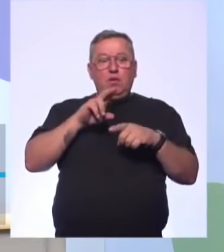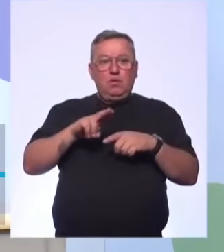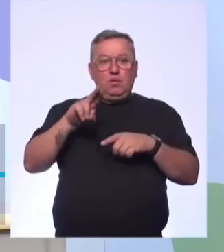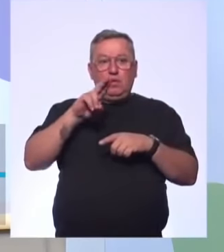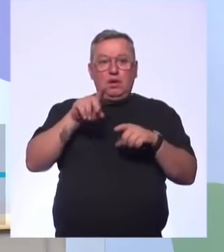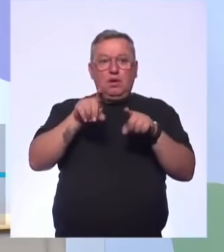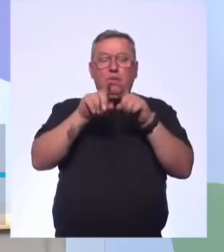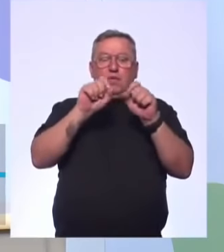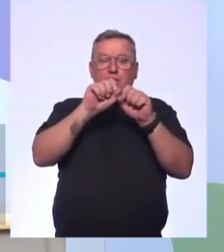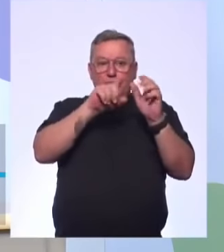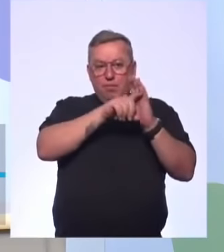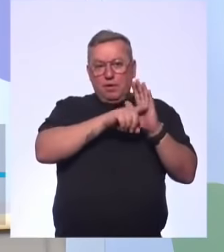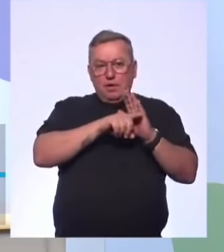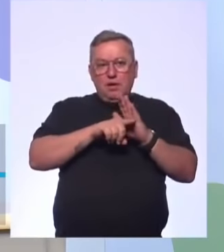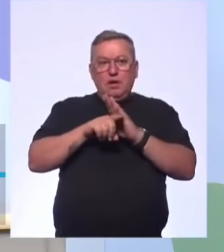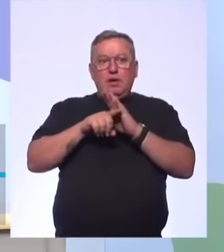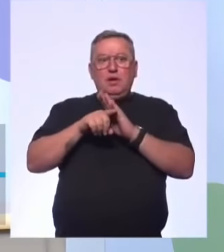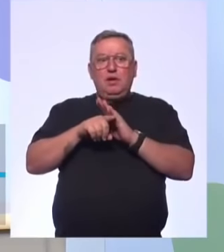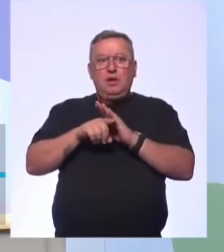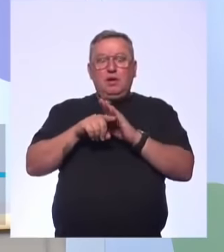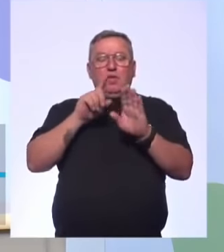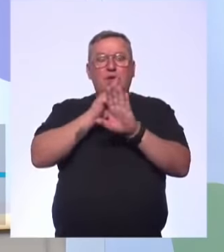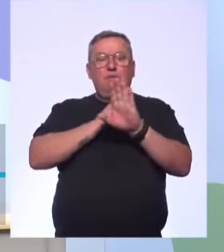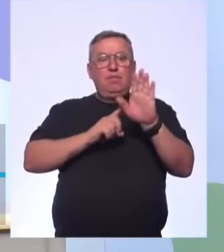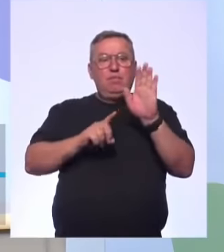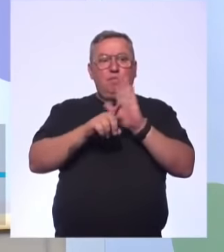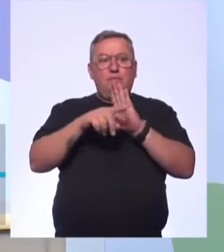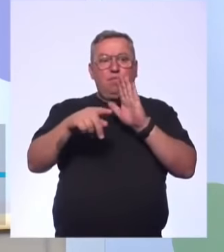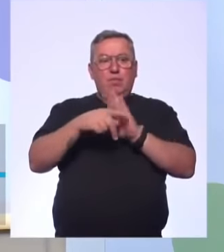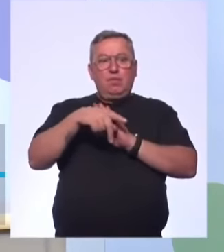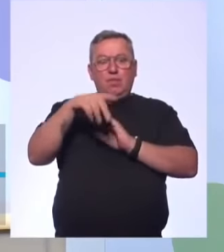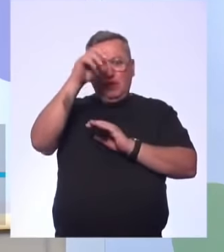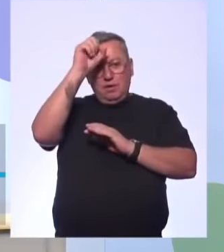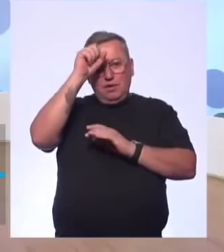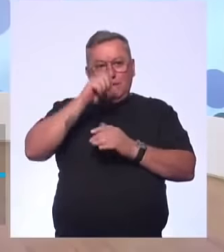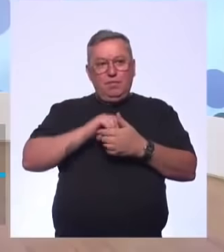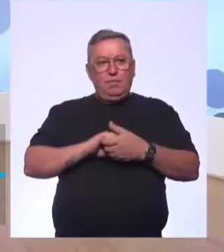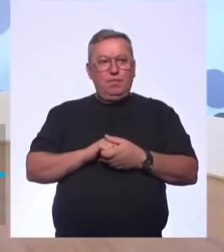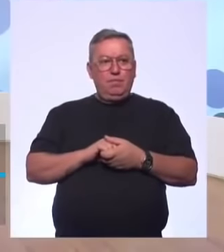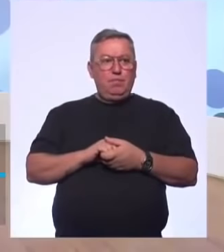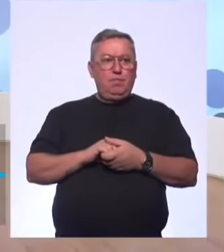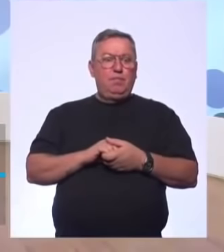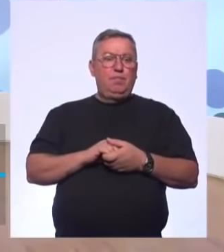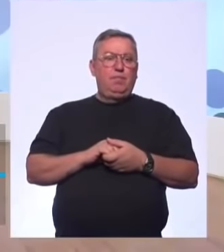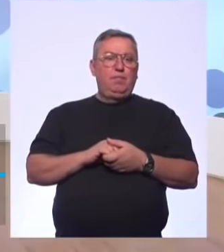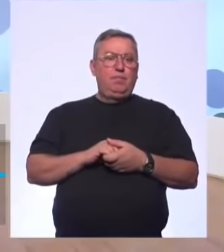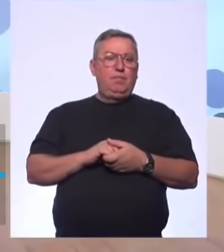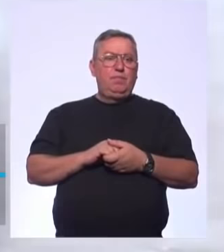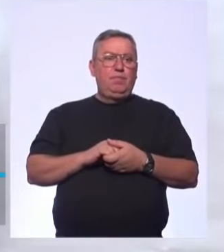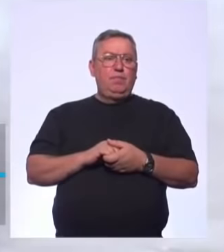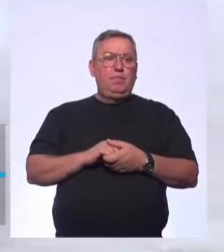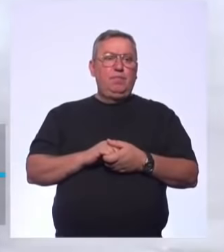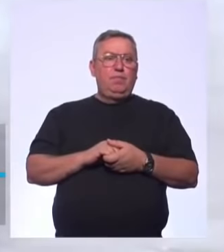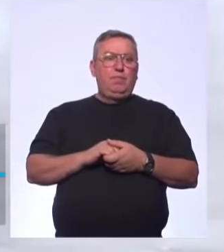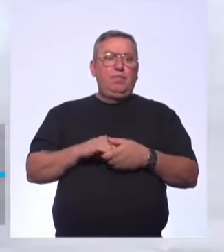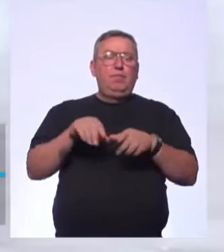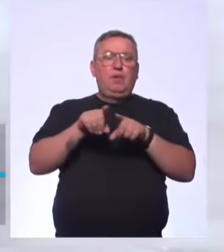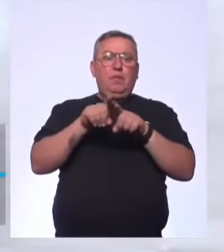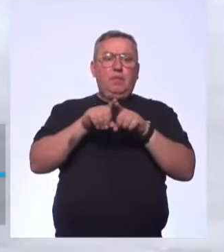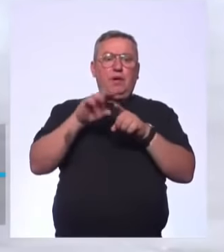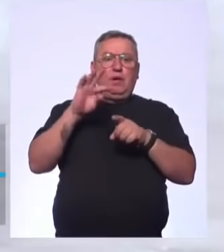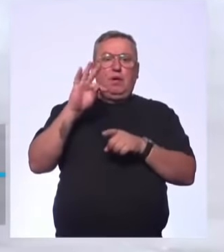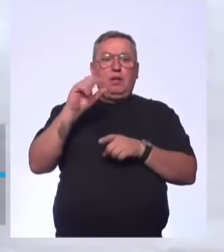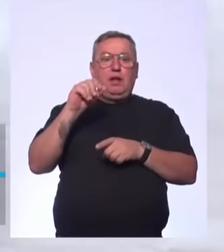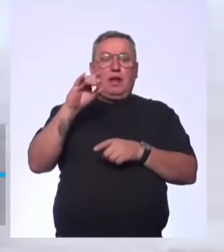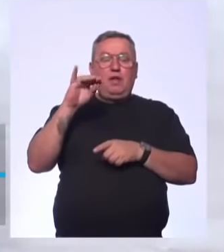pode fazer sua pesquisa e você ser protagonista do seu próprio aprendizado. Isso mesmo. Quero agradecer a Tati, o